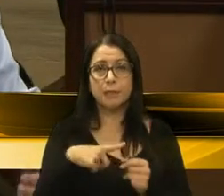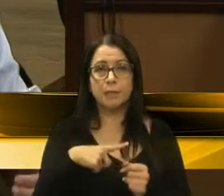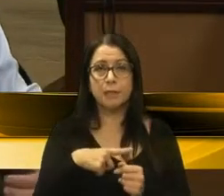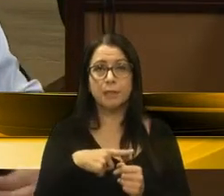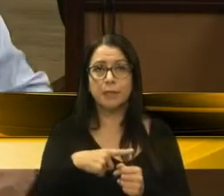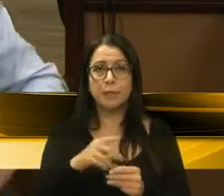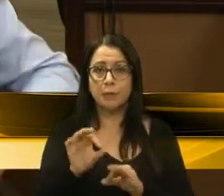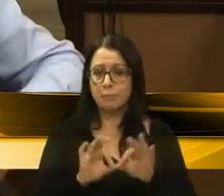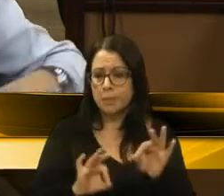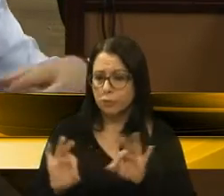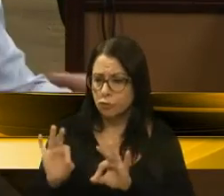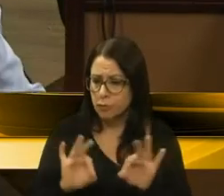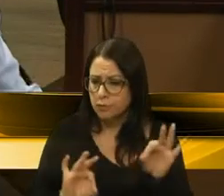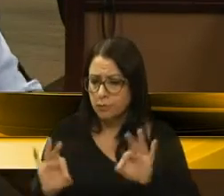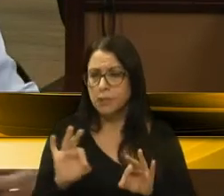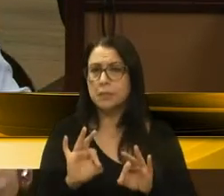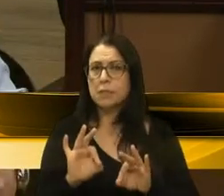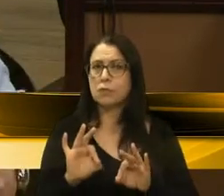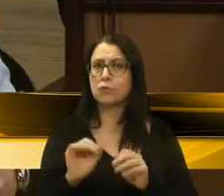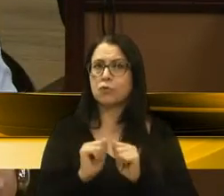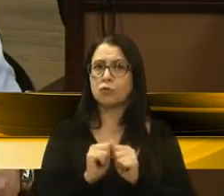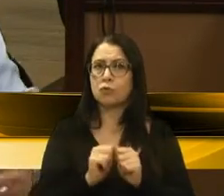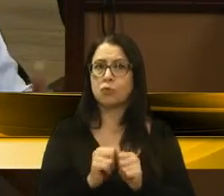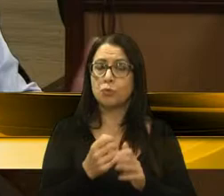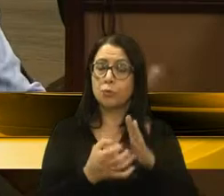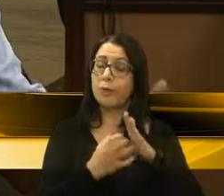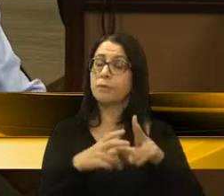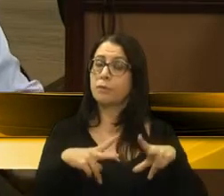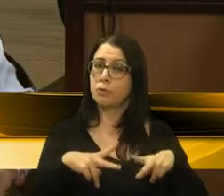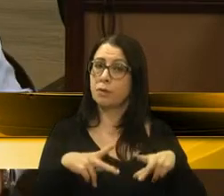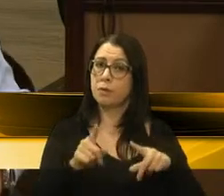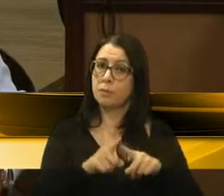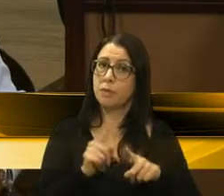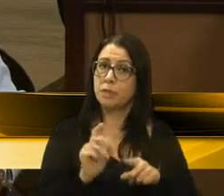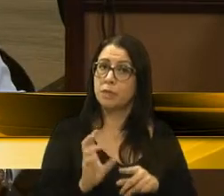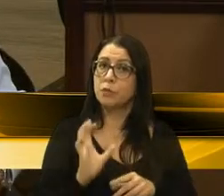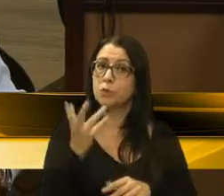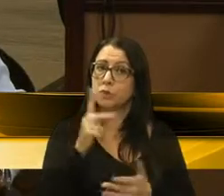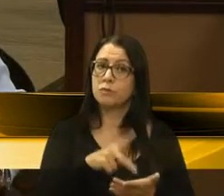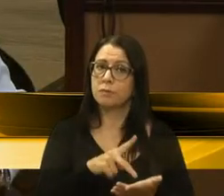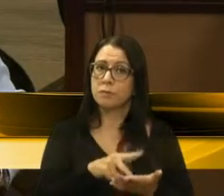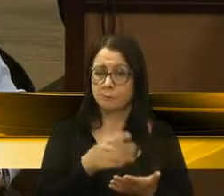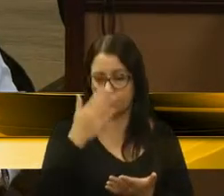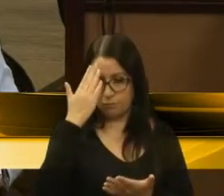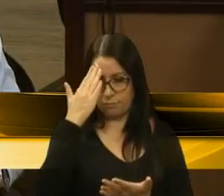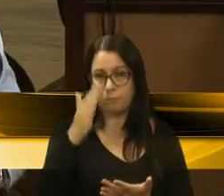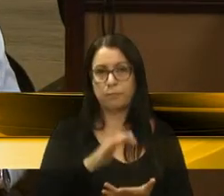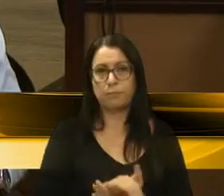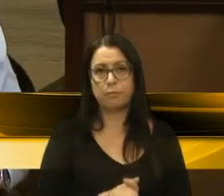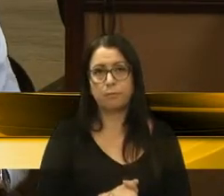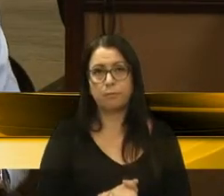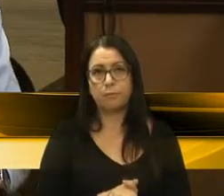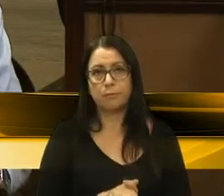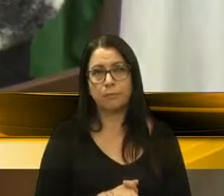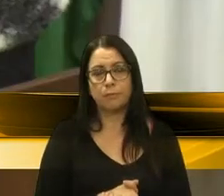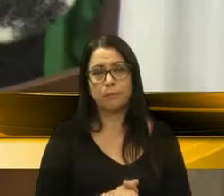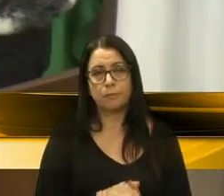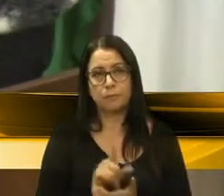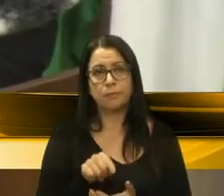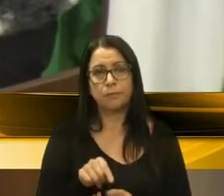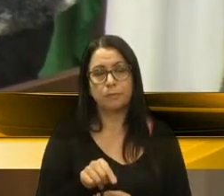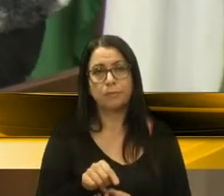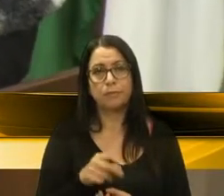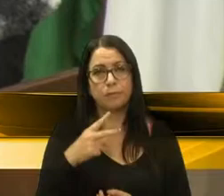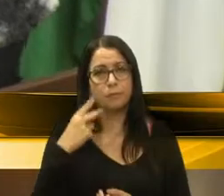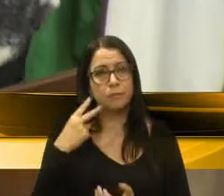grande planejamento, um grande arranjo com a iniciativa privada para que isso então aconteça. Muito obrigado. Exatamente